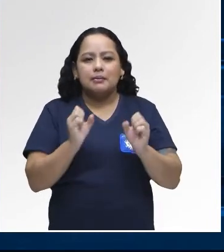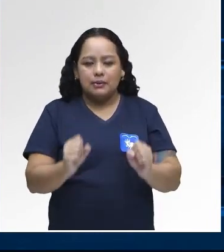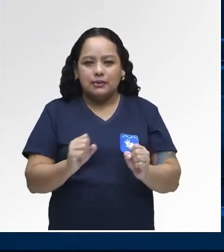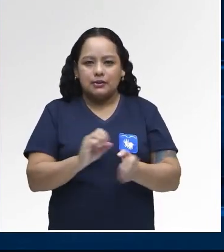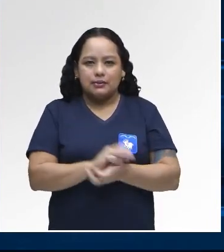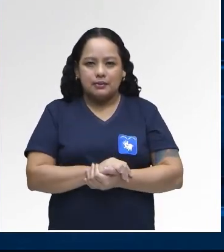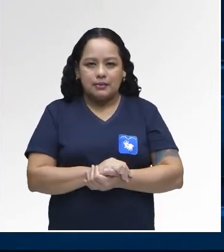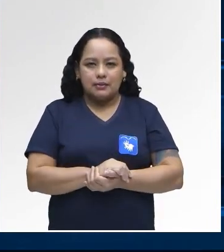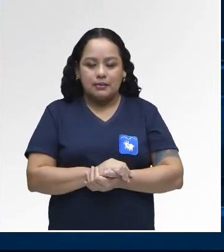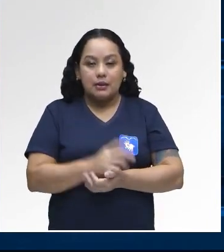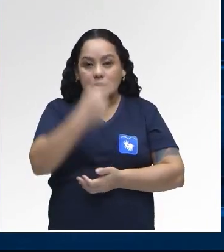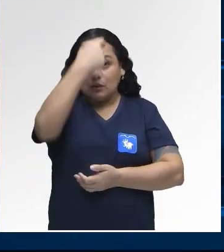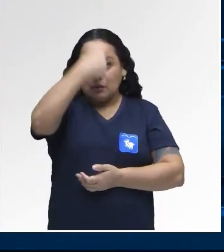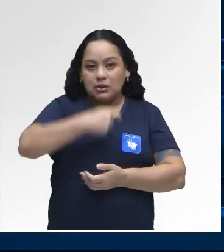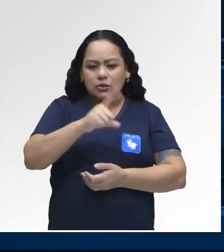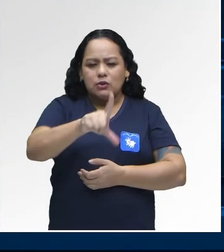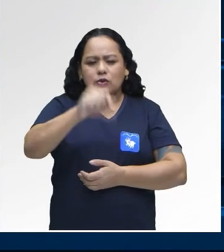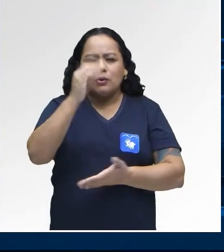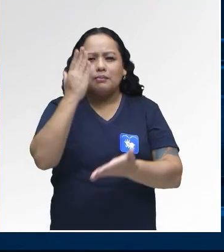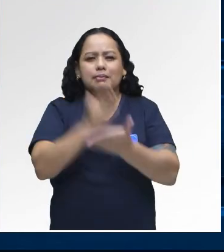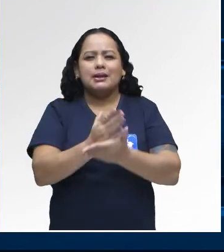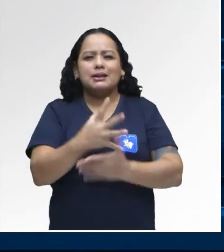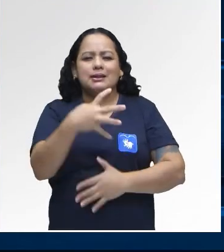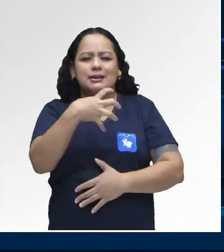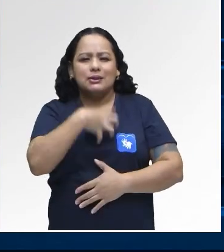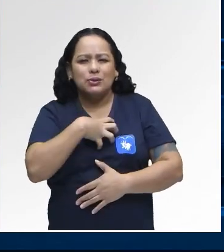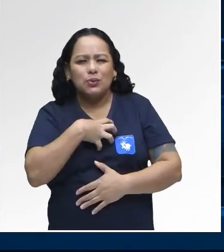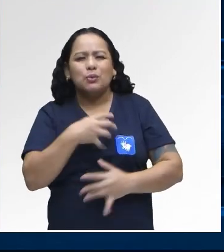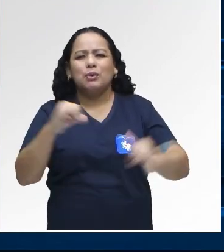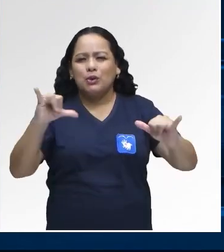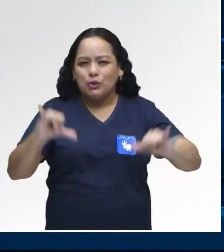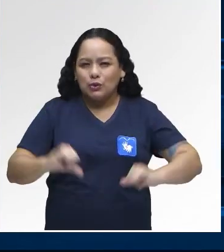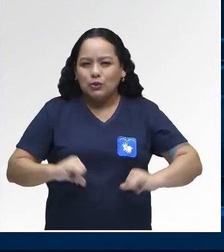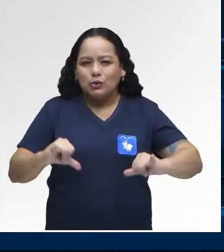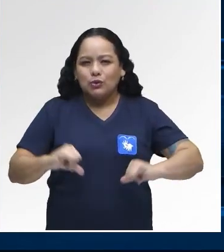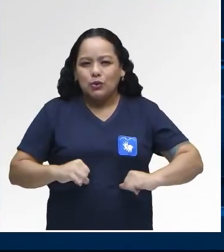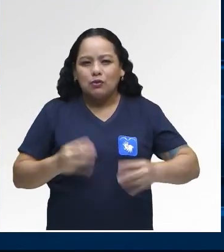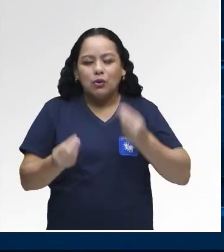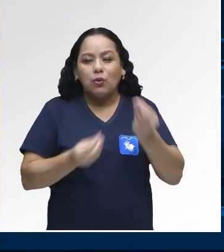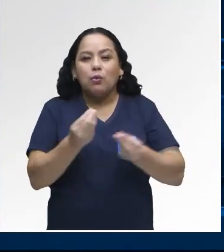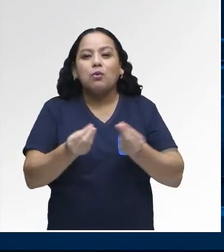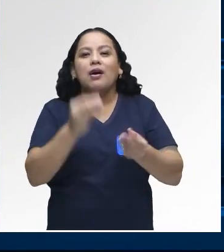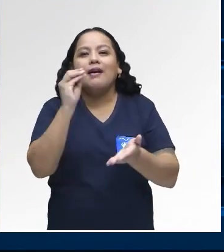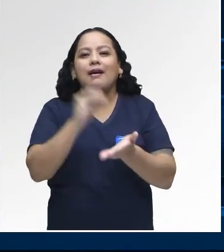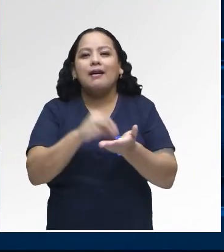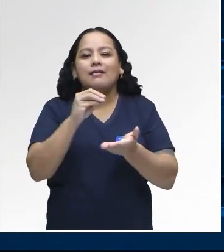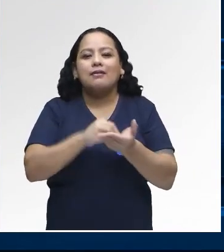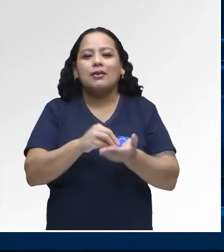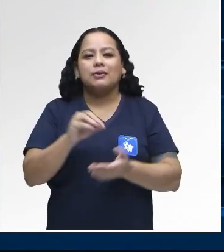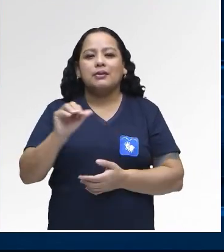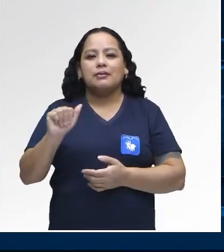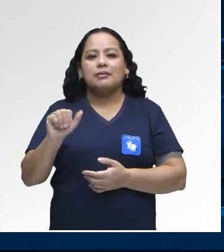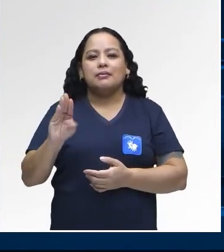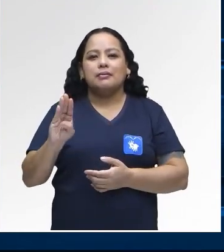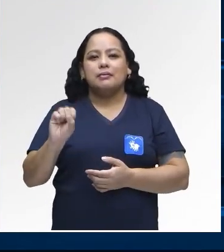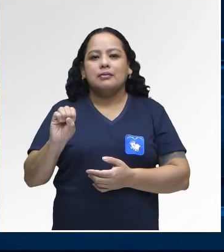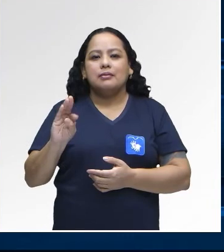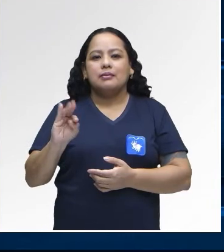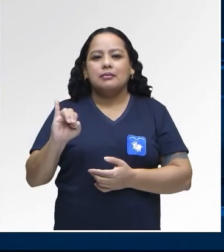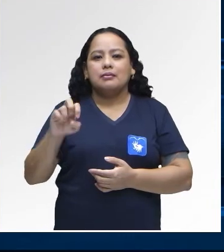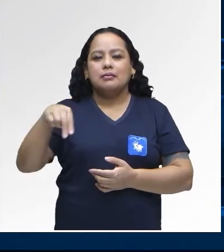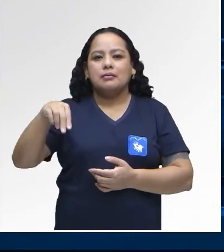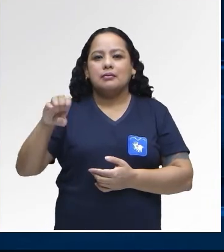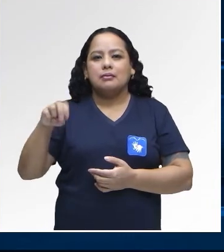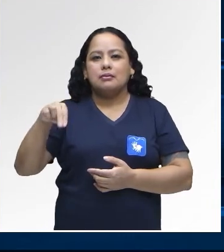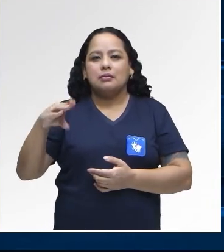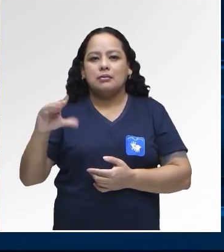quando ela para, ela sofre os sintomas da abstinência. O que é a abstinência? Ela é